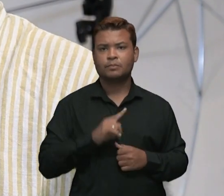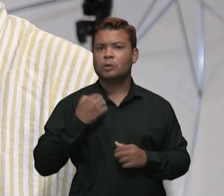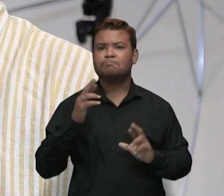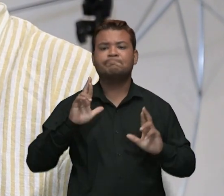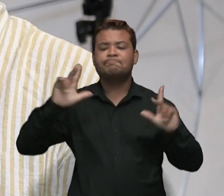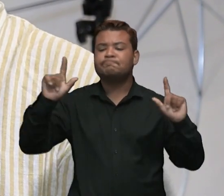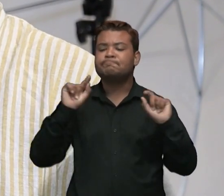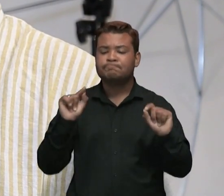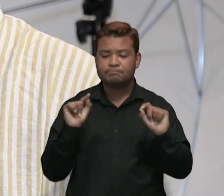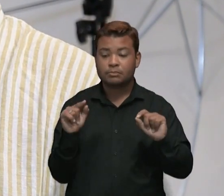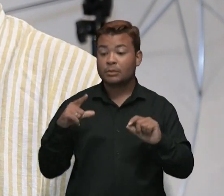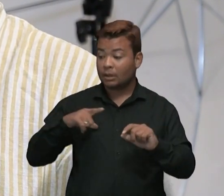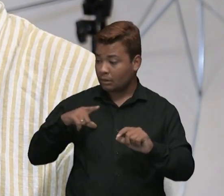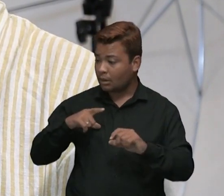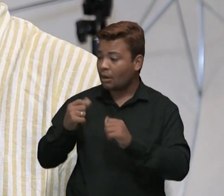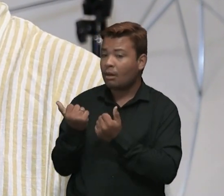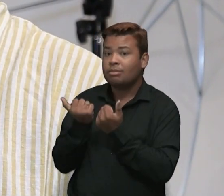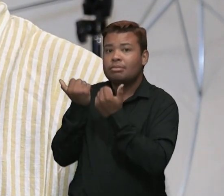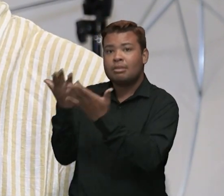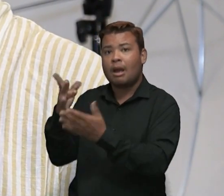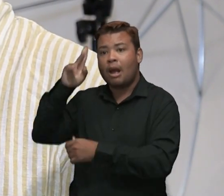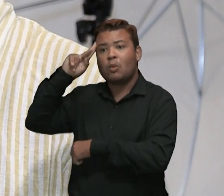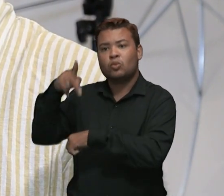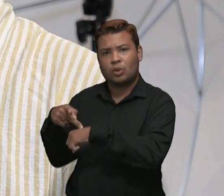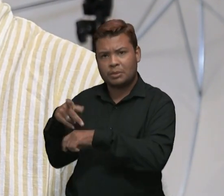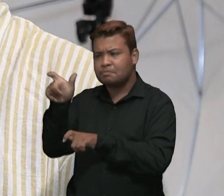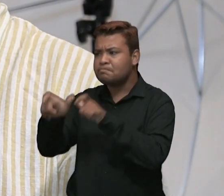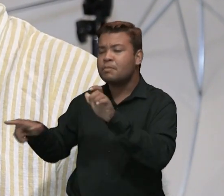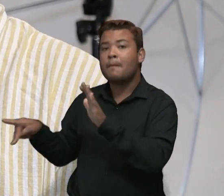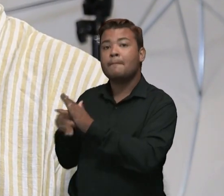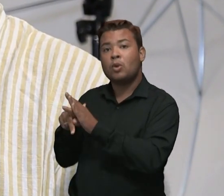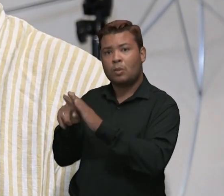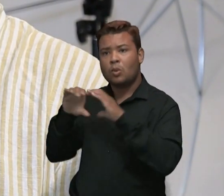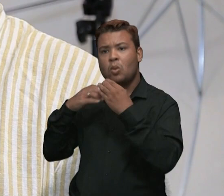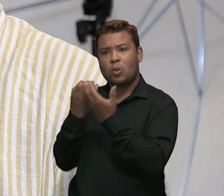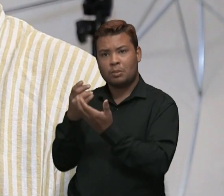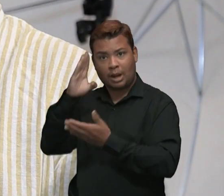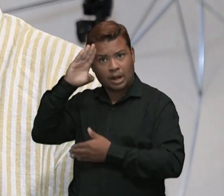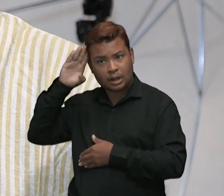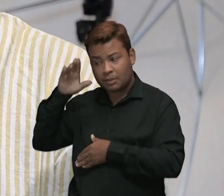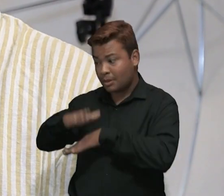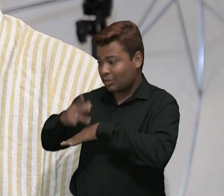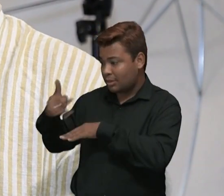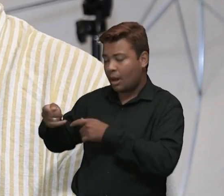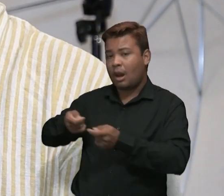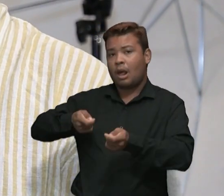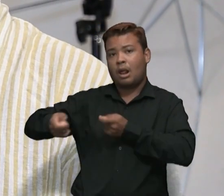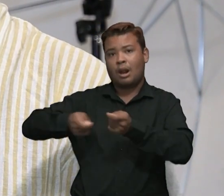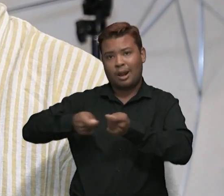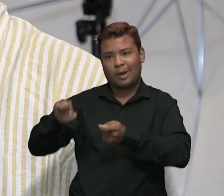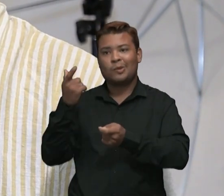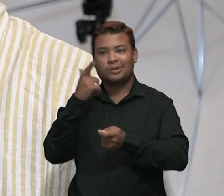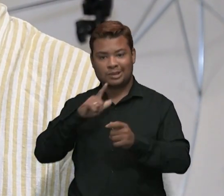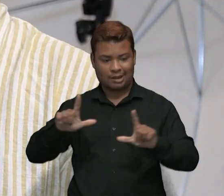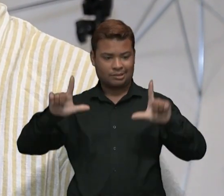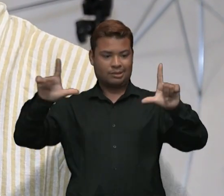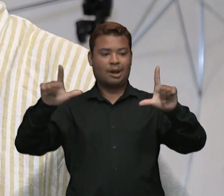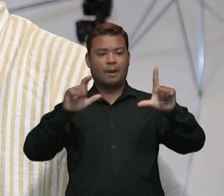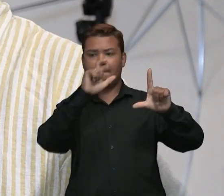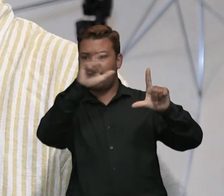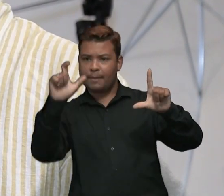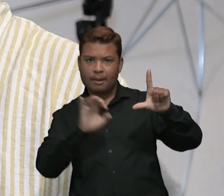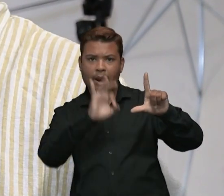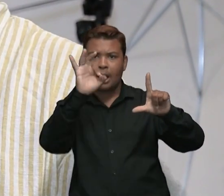é trazer essa autonomia para que as pessoas da comunidade acadêmica possam fazer sua própria gestão. Sua gestão de telas, com a sua visualidade, e